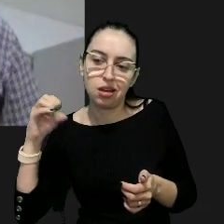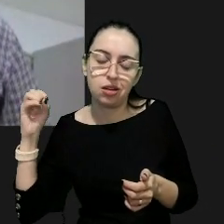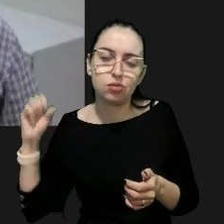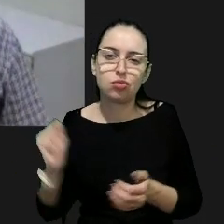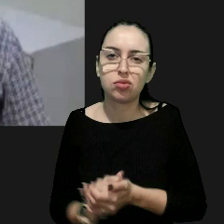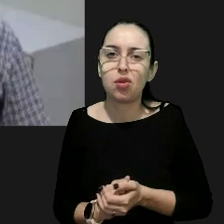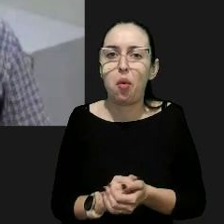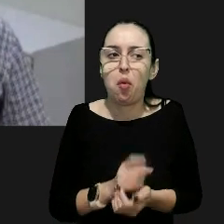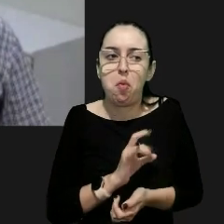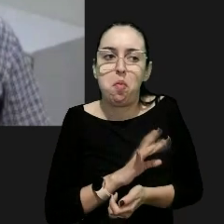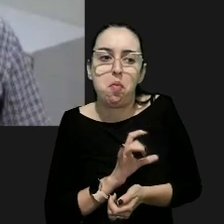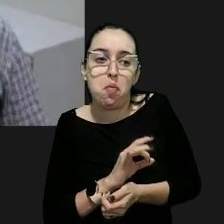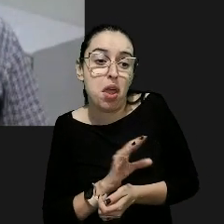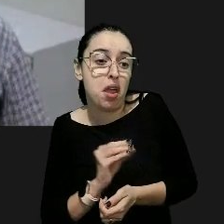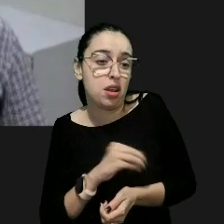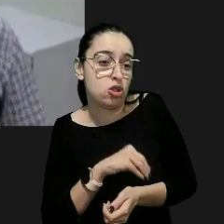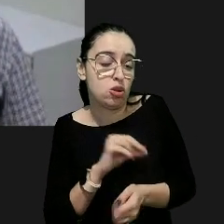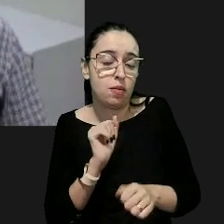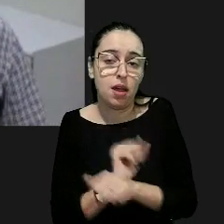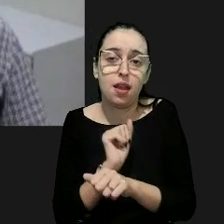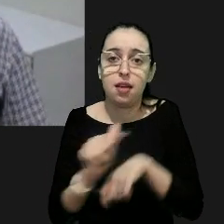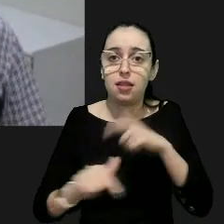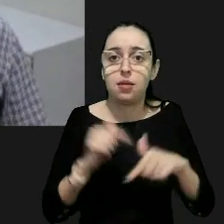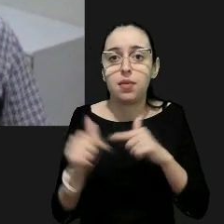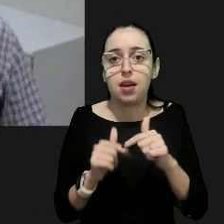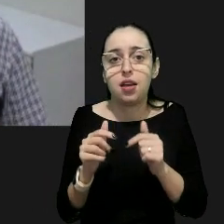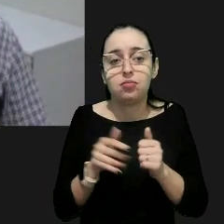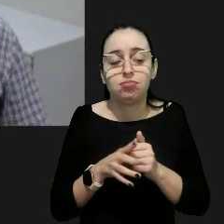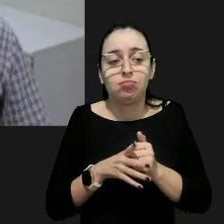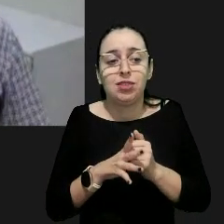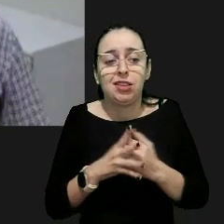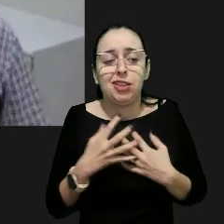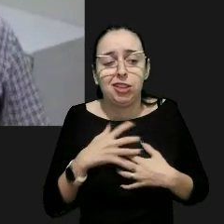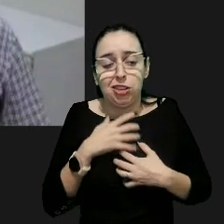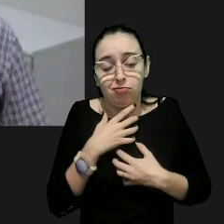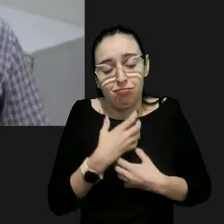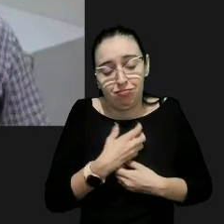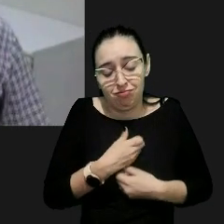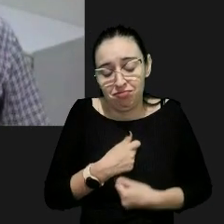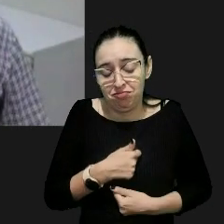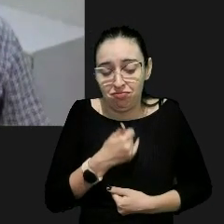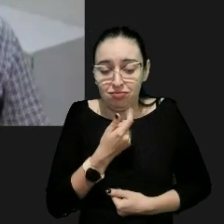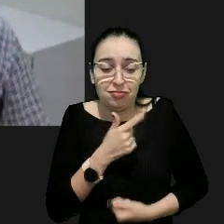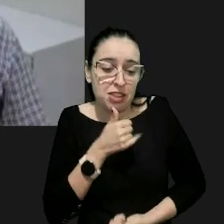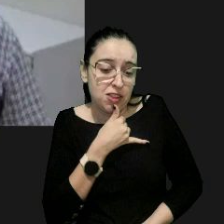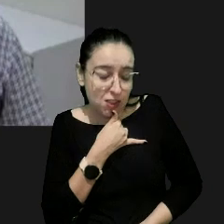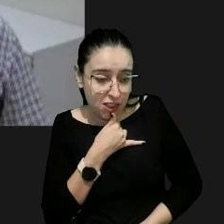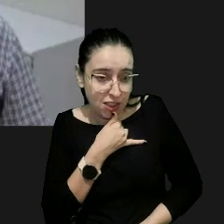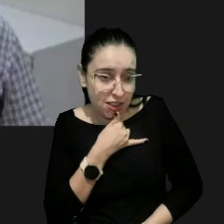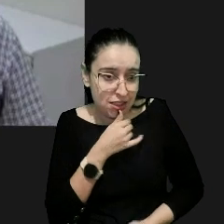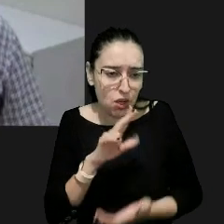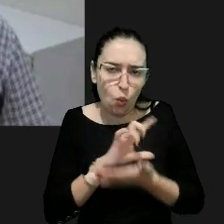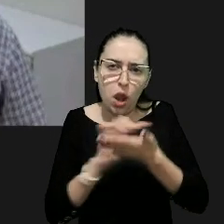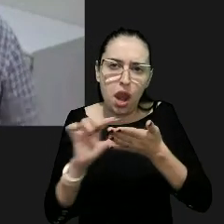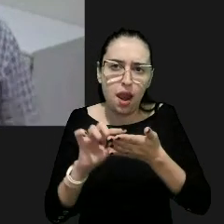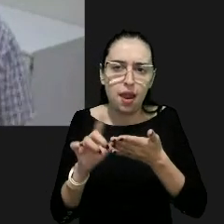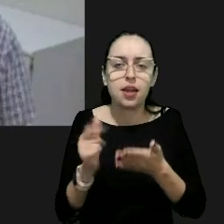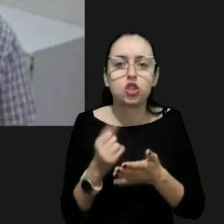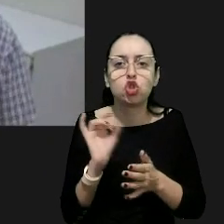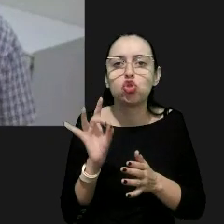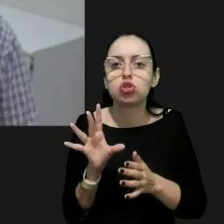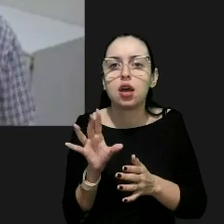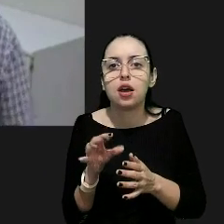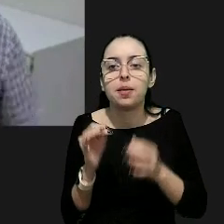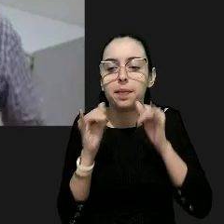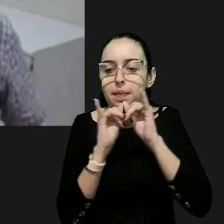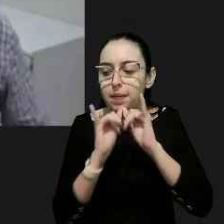aposentar, um monte de gente que acabou de se aposentar e está deprimido. Criar espaço de escuta. Deixa eu ler uma frase